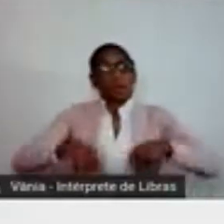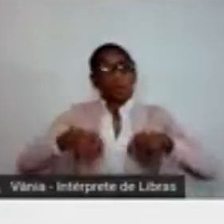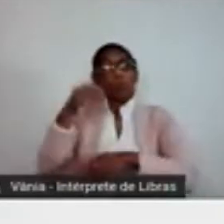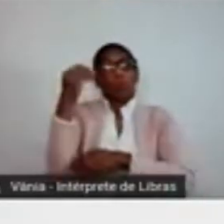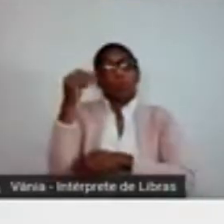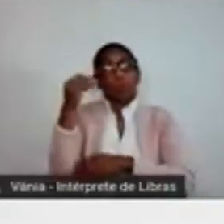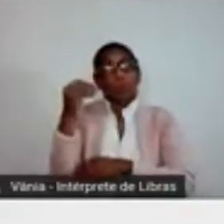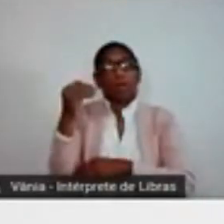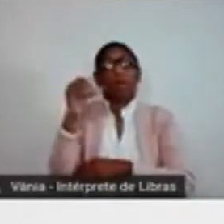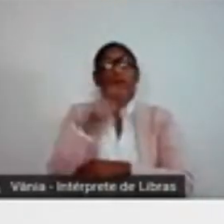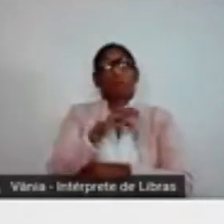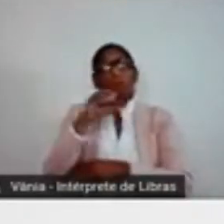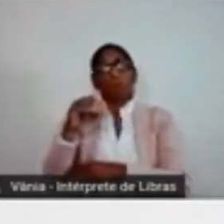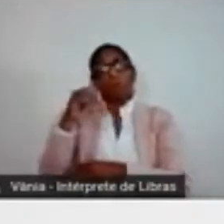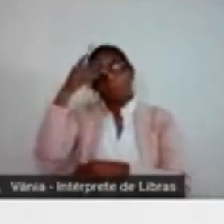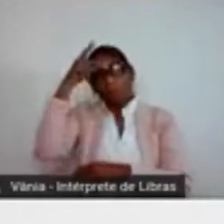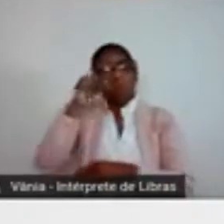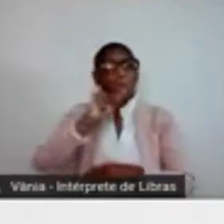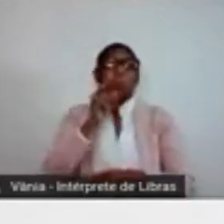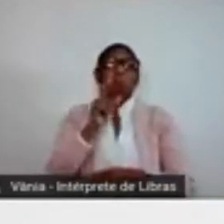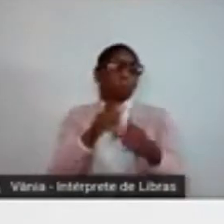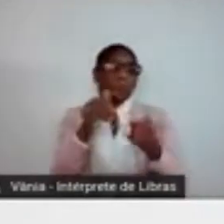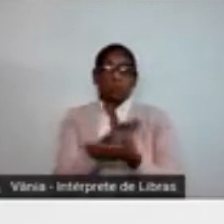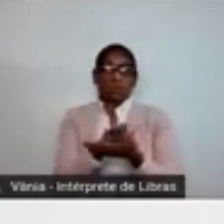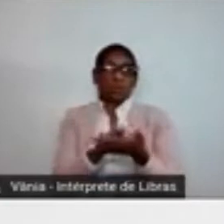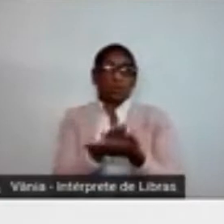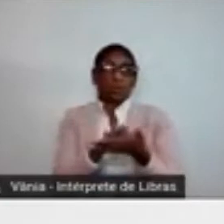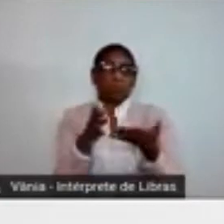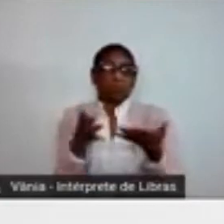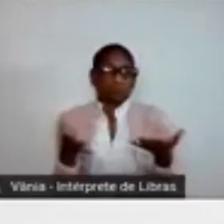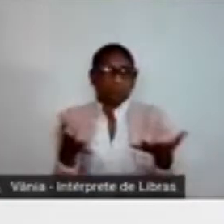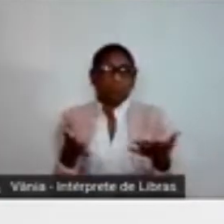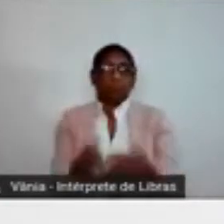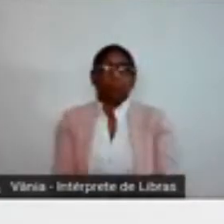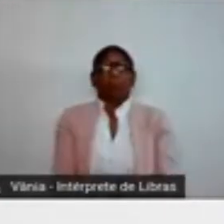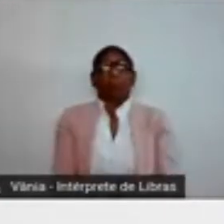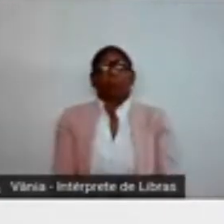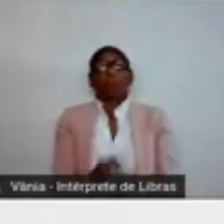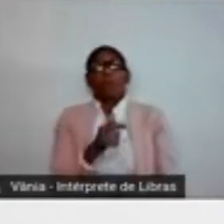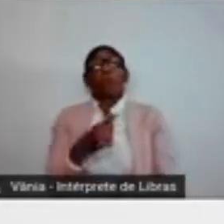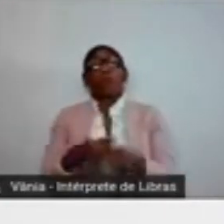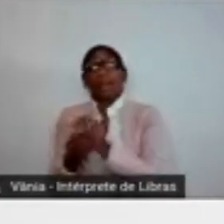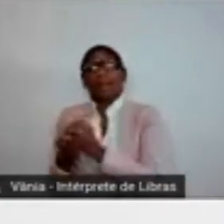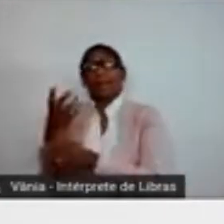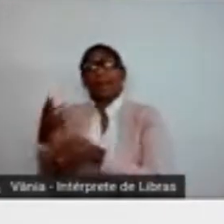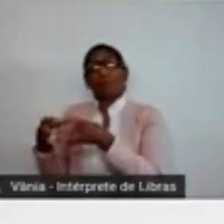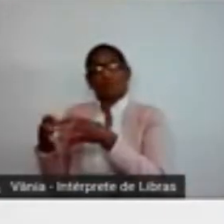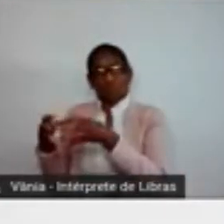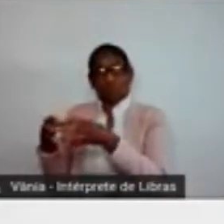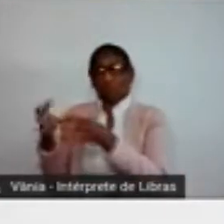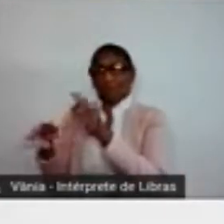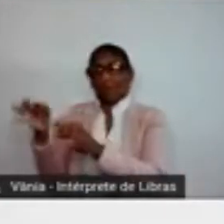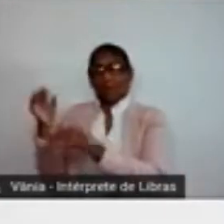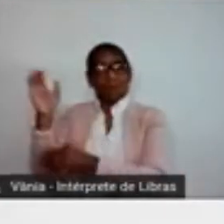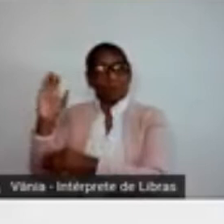Palmeira das Missões e Pelotas. Algumas delas, friso, né, estão em cogestão e outras poderão entrar em cogestão no momento em que